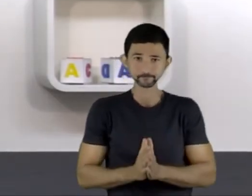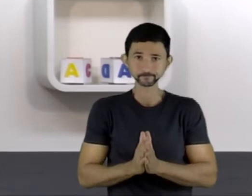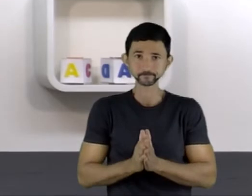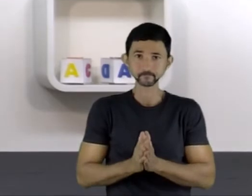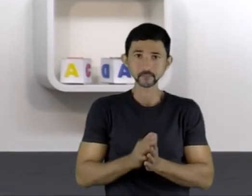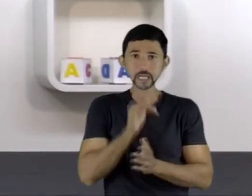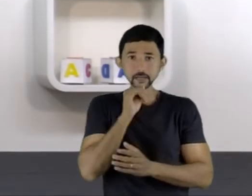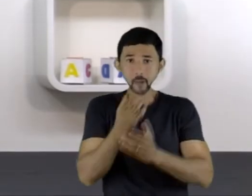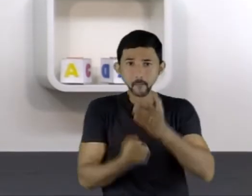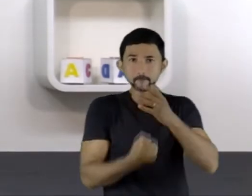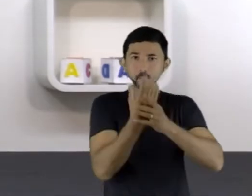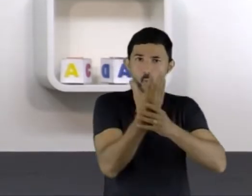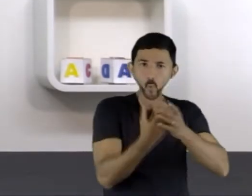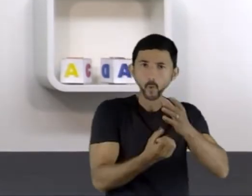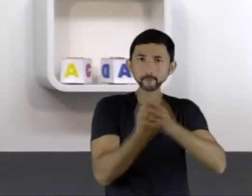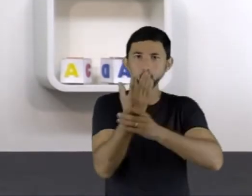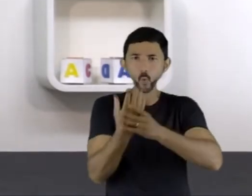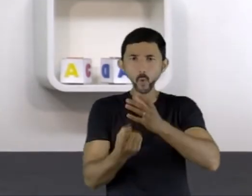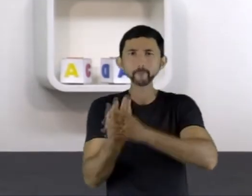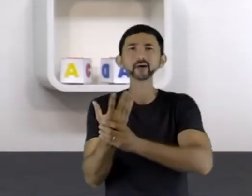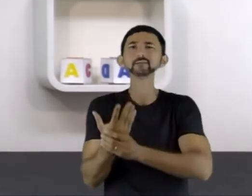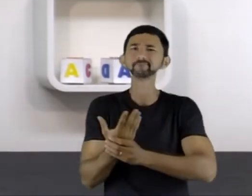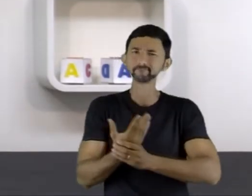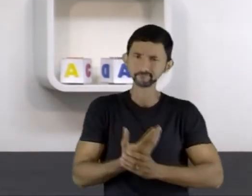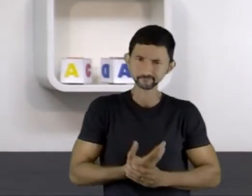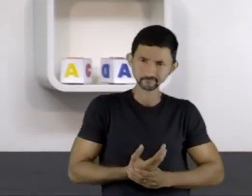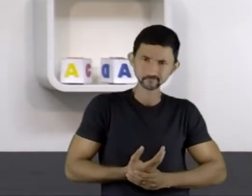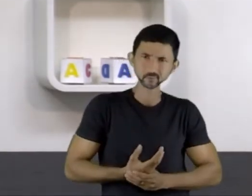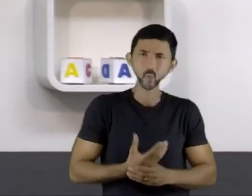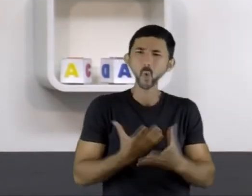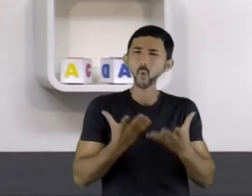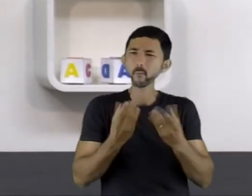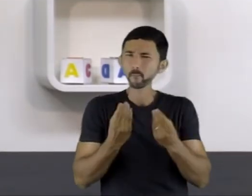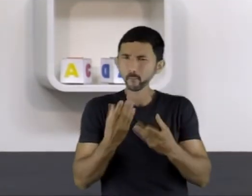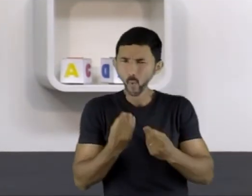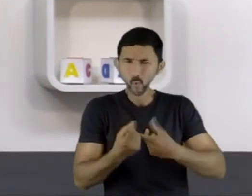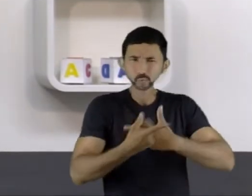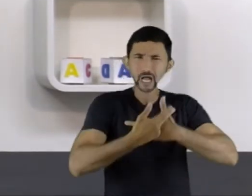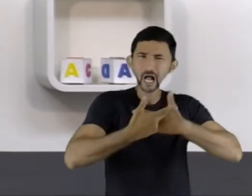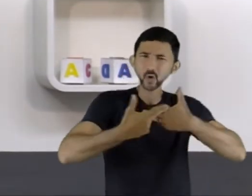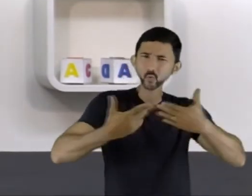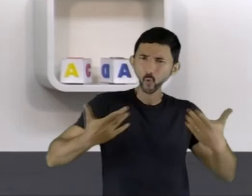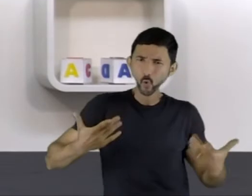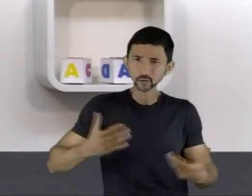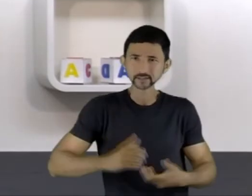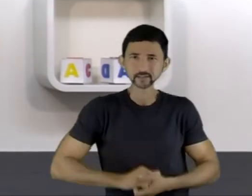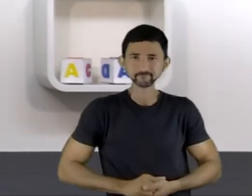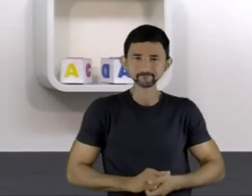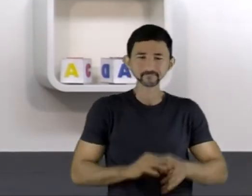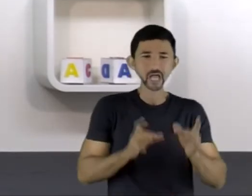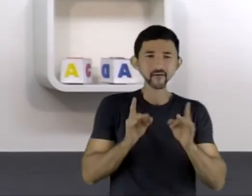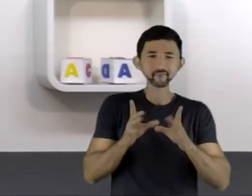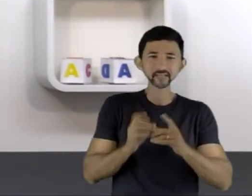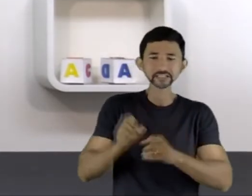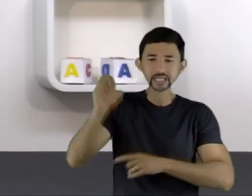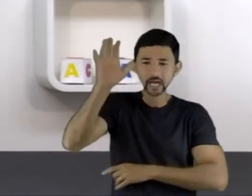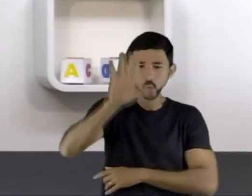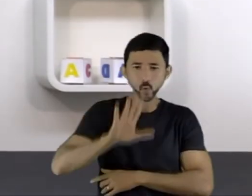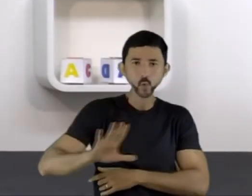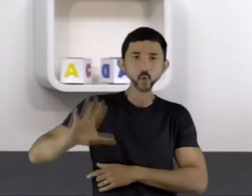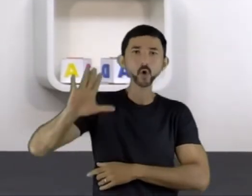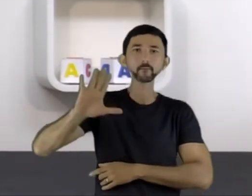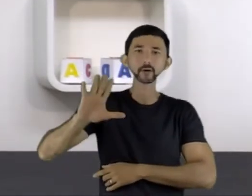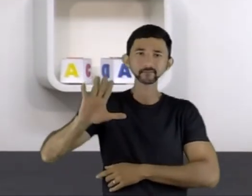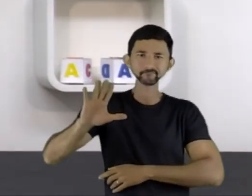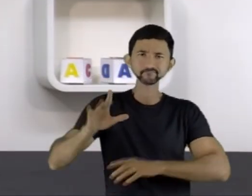Eles estavam produzindo muito, tá? Muito. Eles vendiam para a Europa, tá?